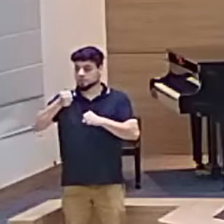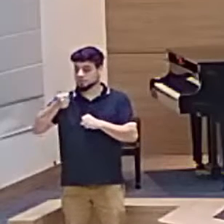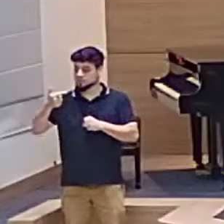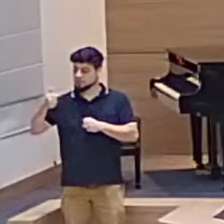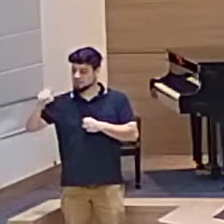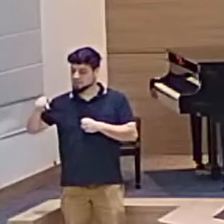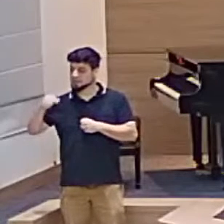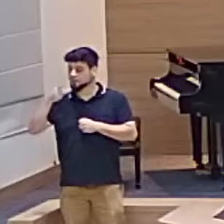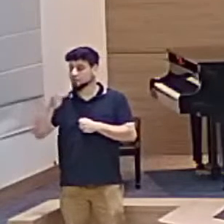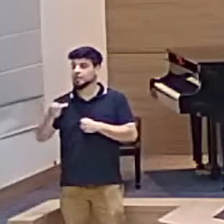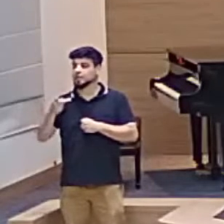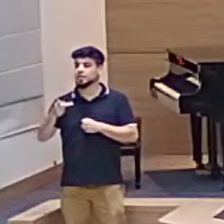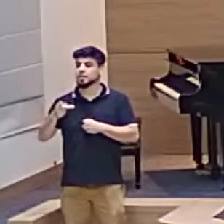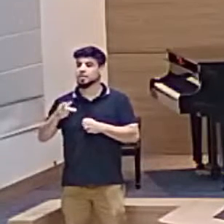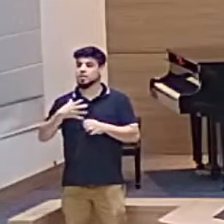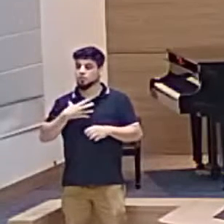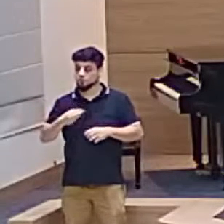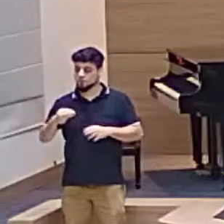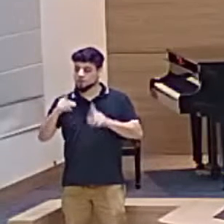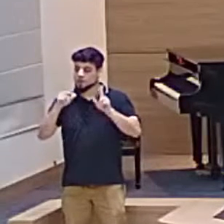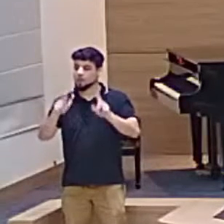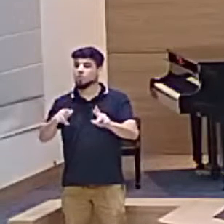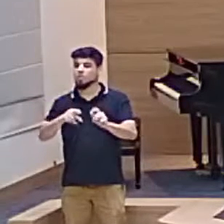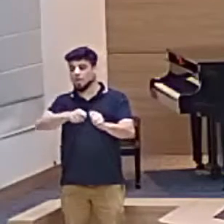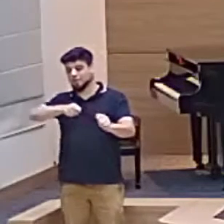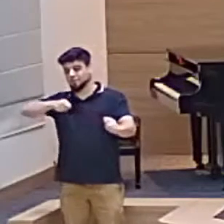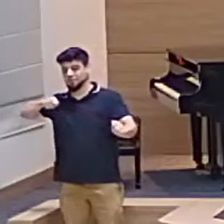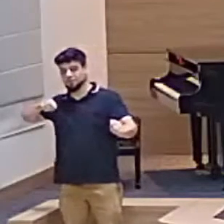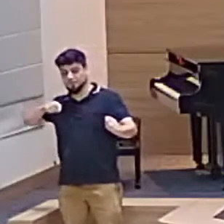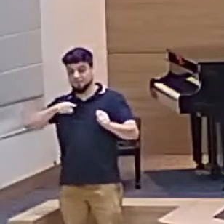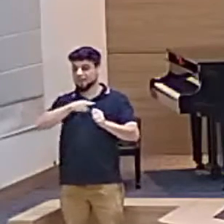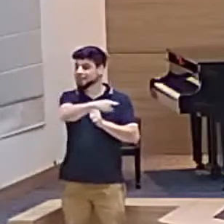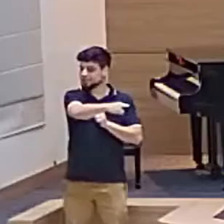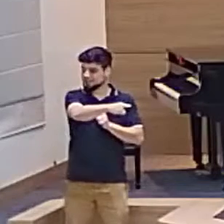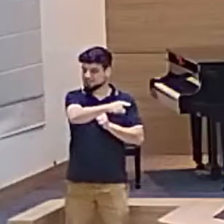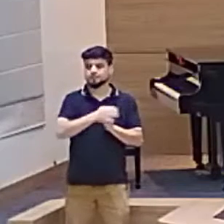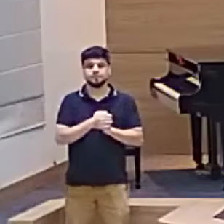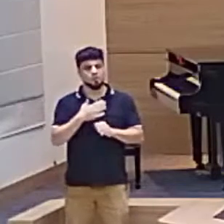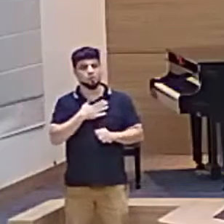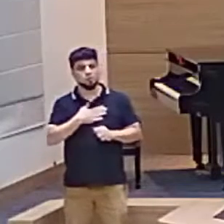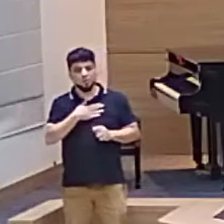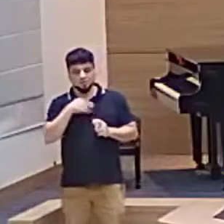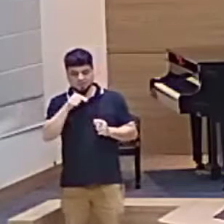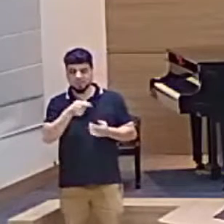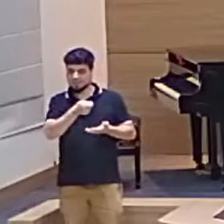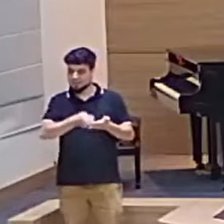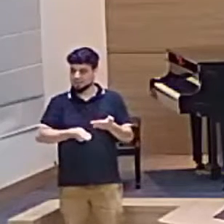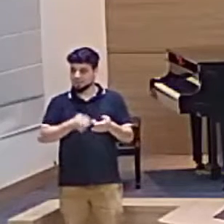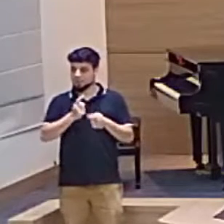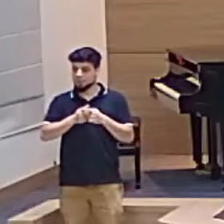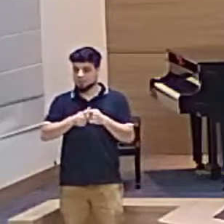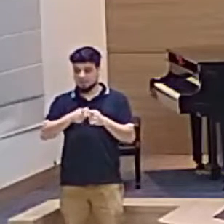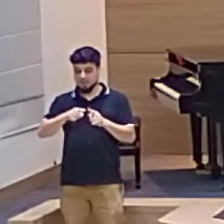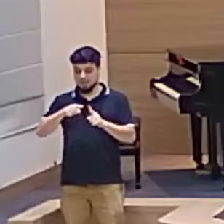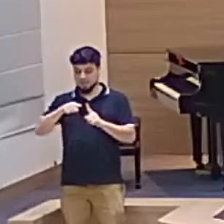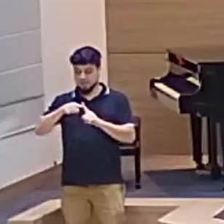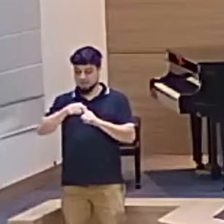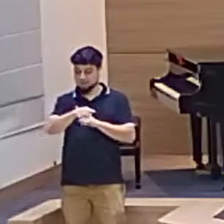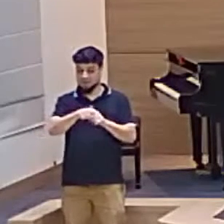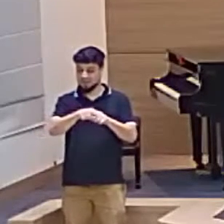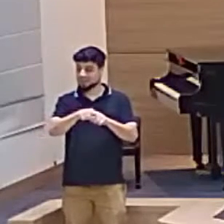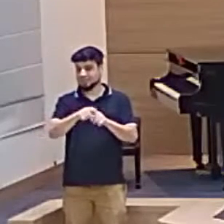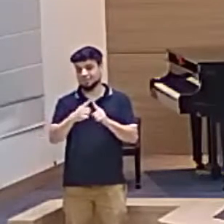como Flechas nas mãos do guerreiro eu gosto muito e sempre falo desse texto aqui irmão eu sei porque a flecha não fica no mesmo lugar Robertinho